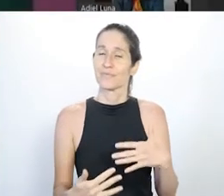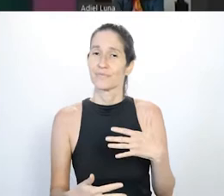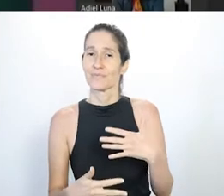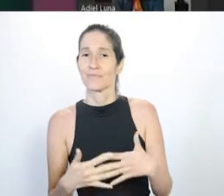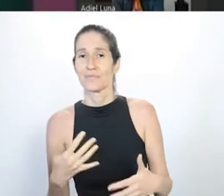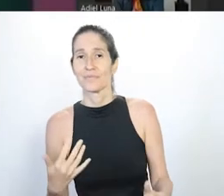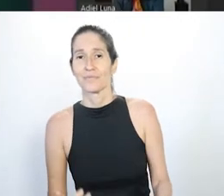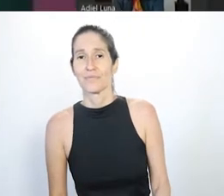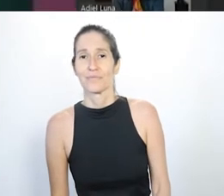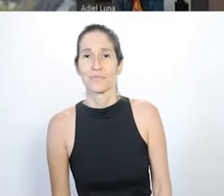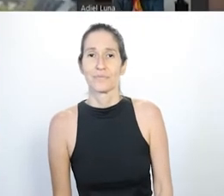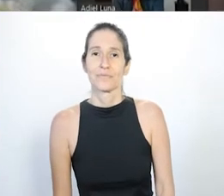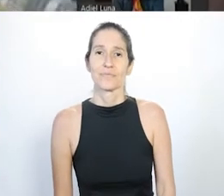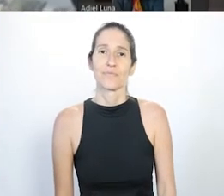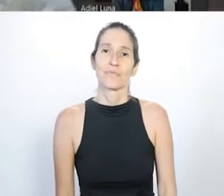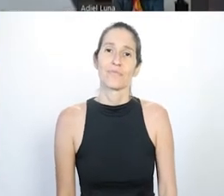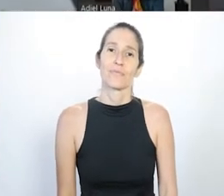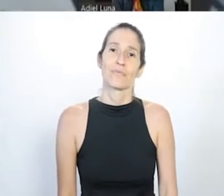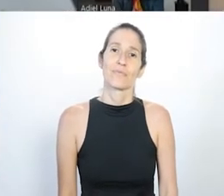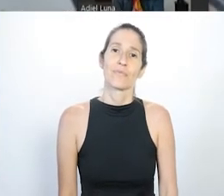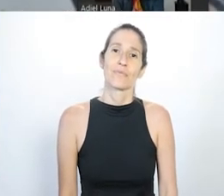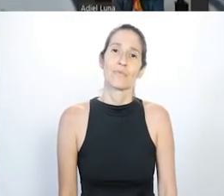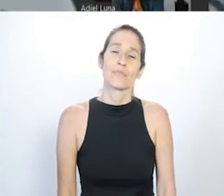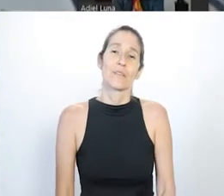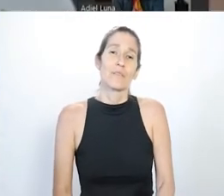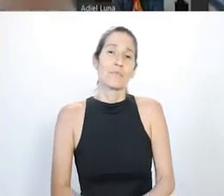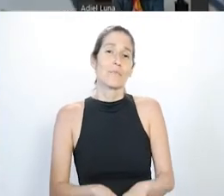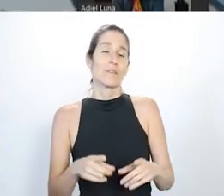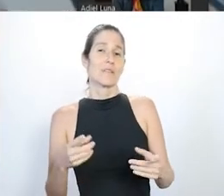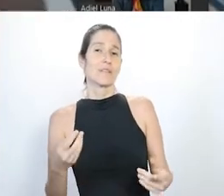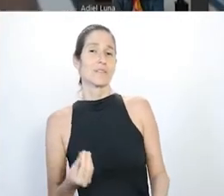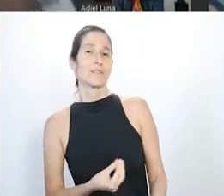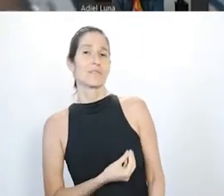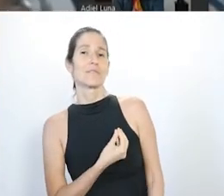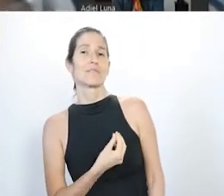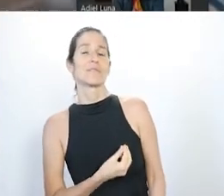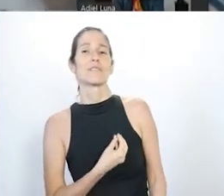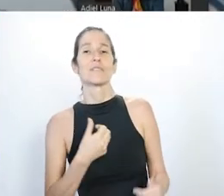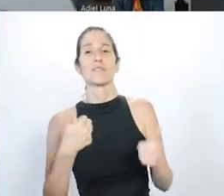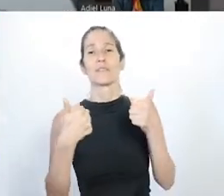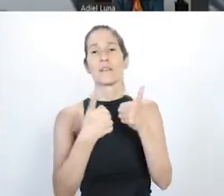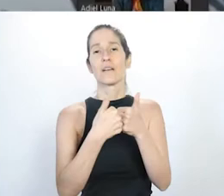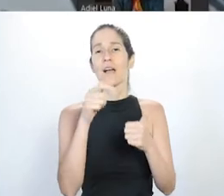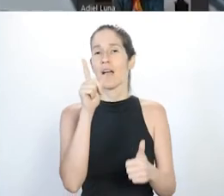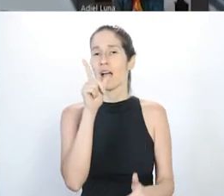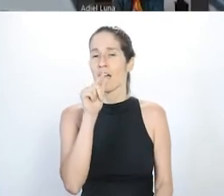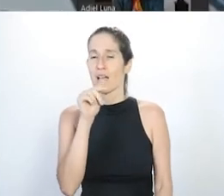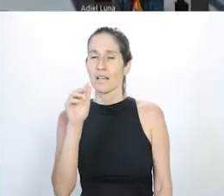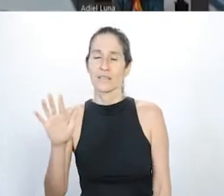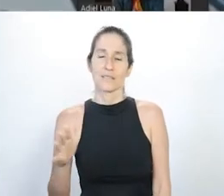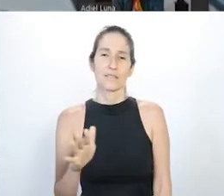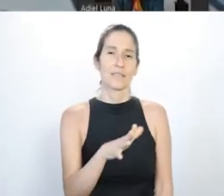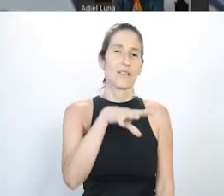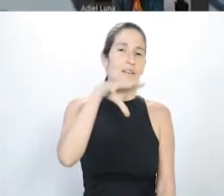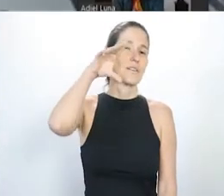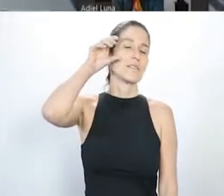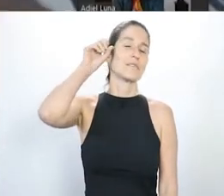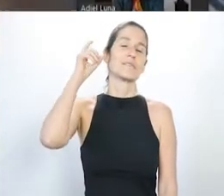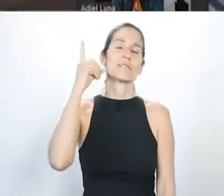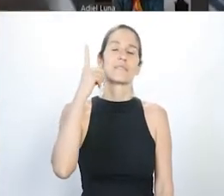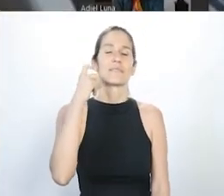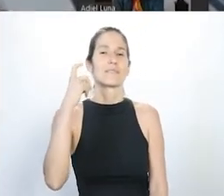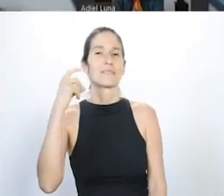eu vivo na beira da praia, ouvindo as pancadas do mar. A